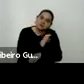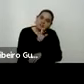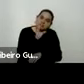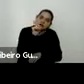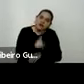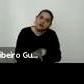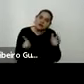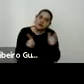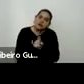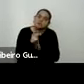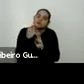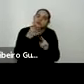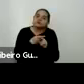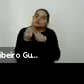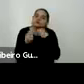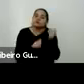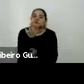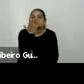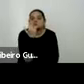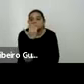alimentação,